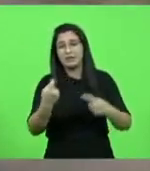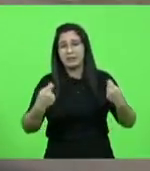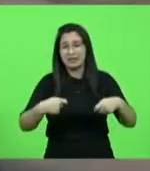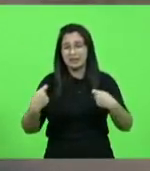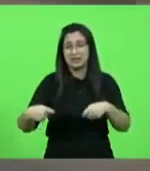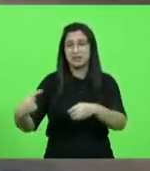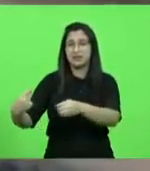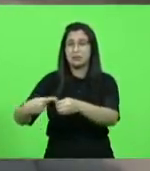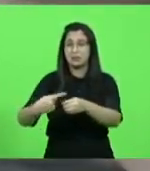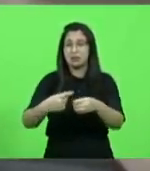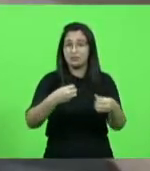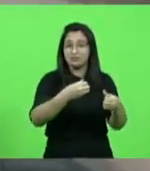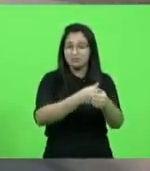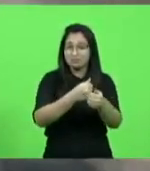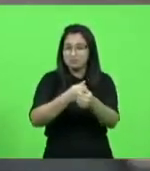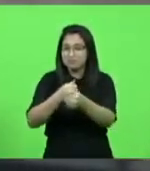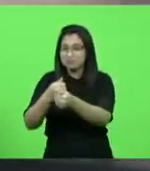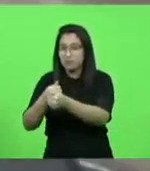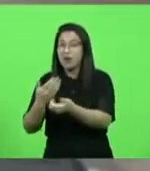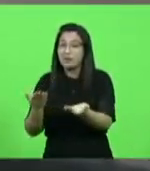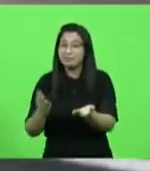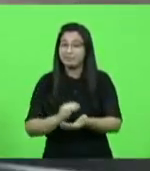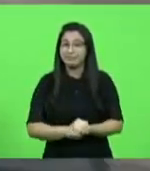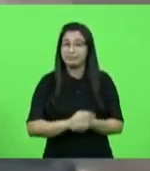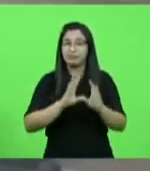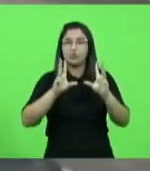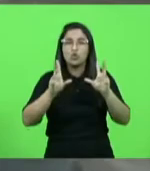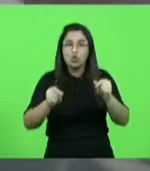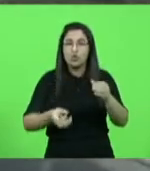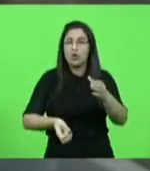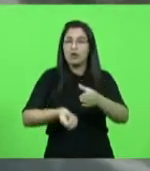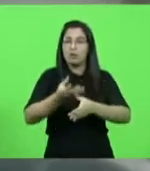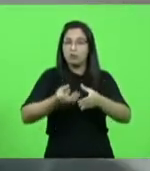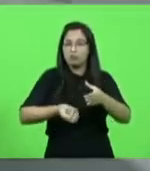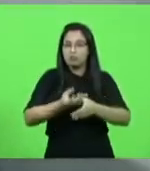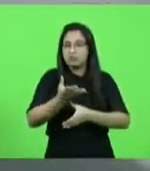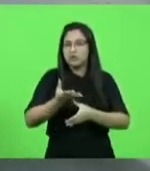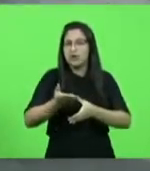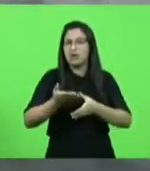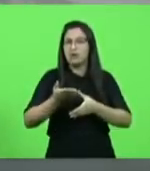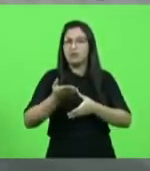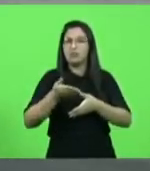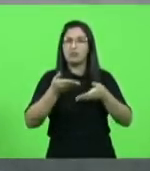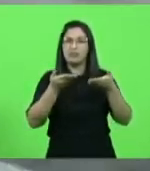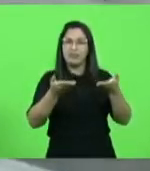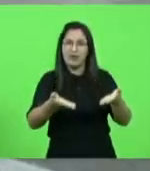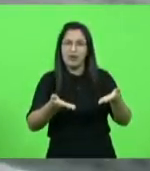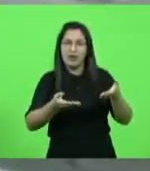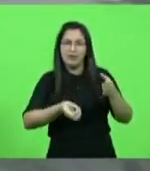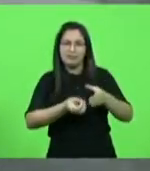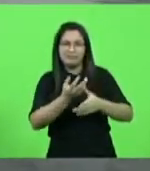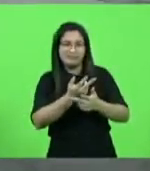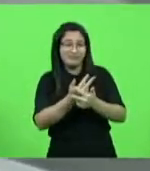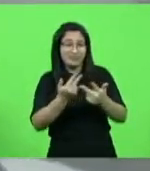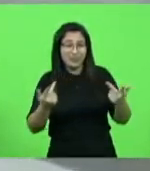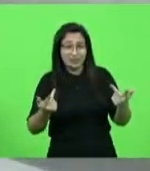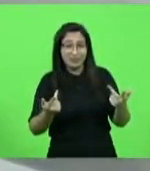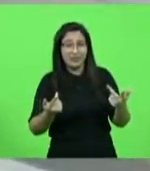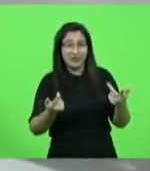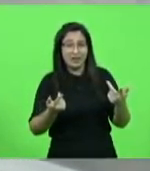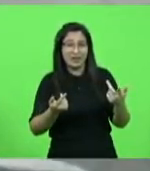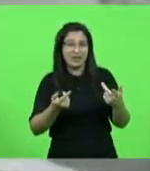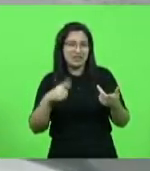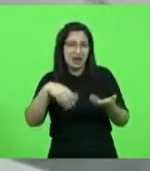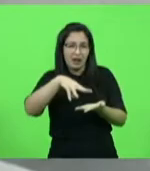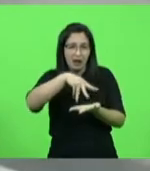municípios vizinhos. Sem contar que toda a produção, todo o escoamento da produção do nosso oeste, seja ela de grão,